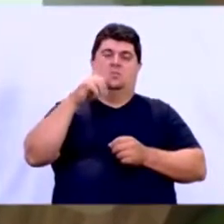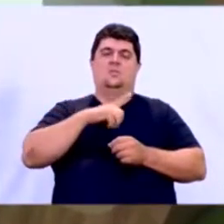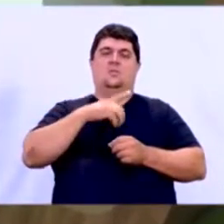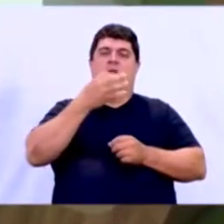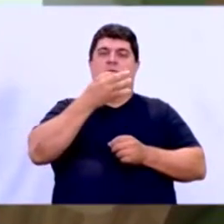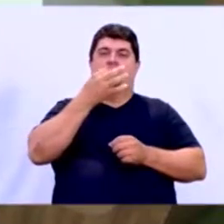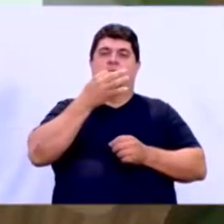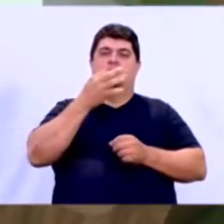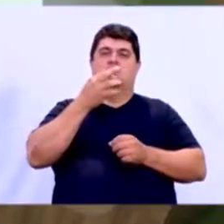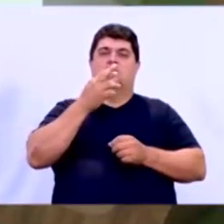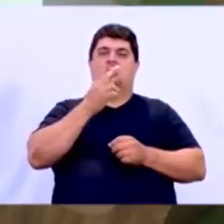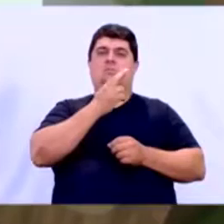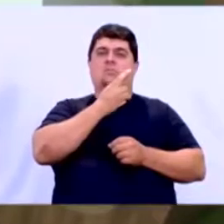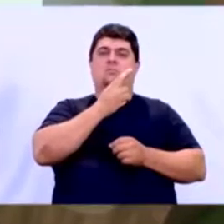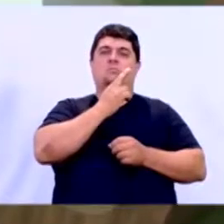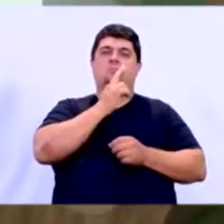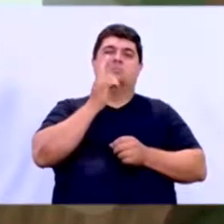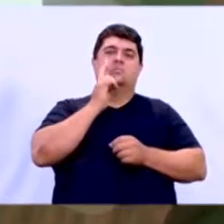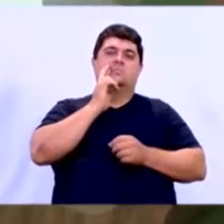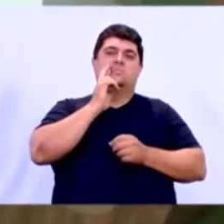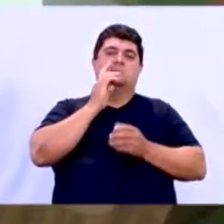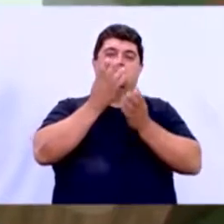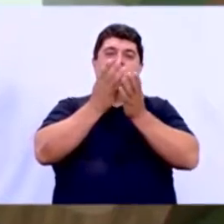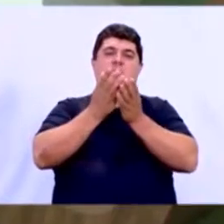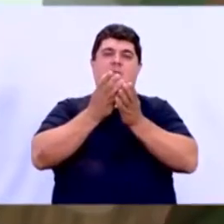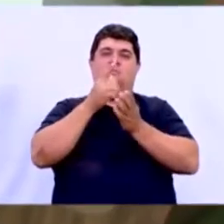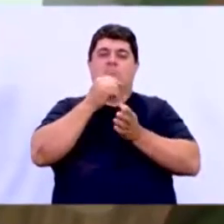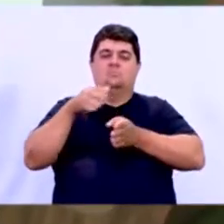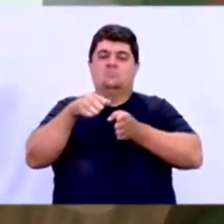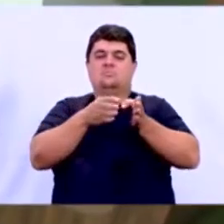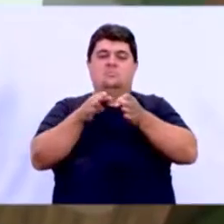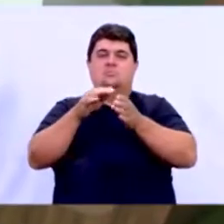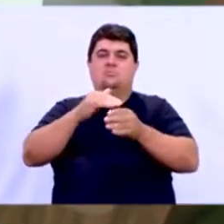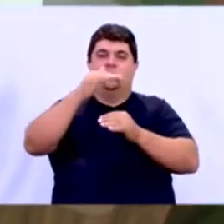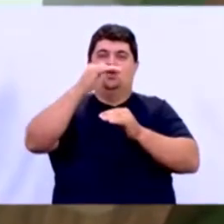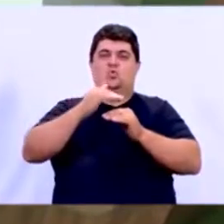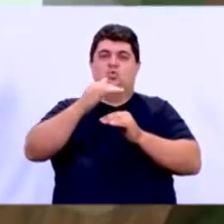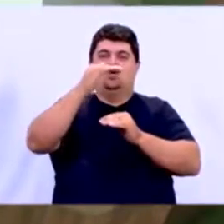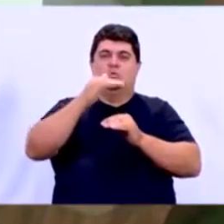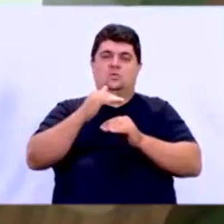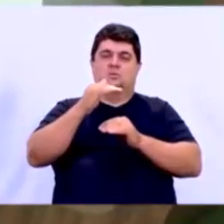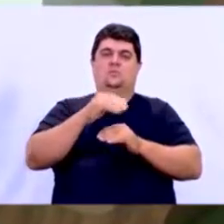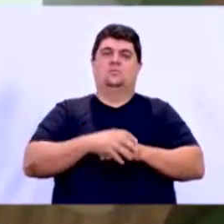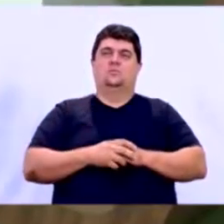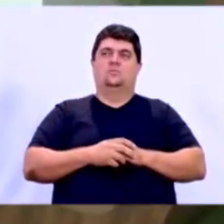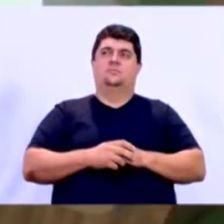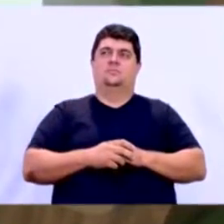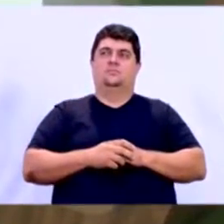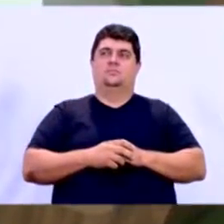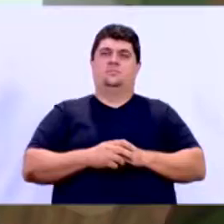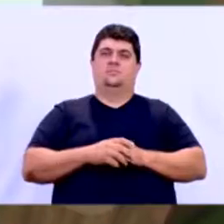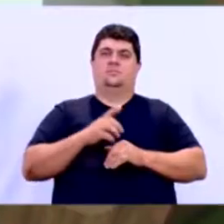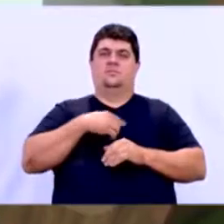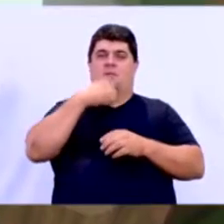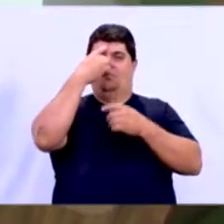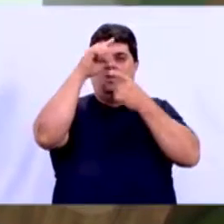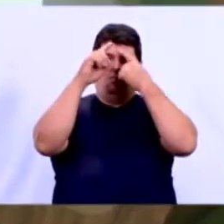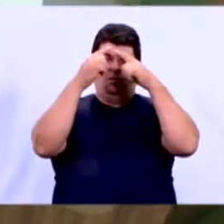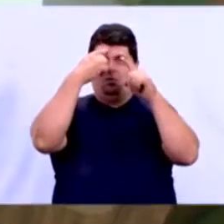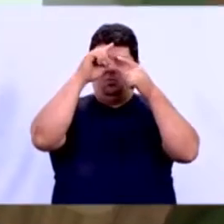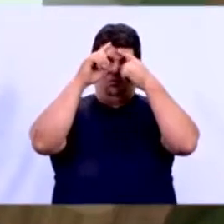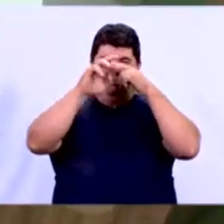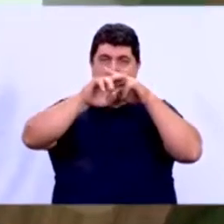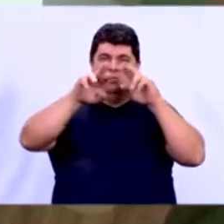proposta de restaurante flutuante. Que interessante. Bacana, bacana ideia, né? E tem mais algumas ideias aqui de